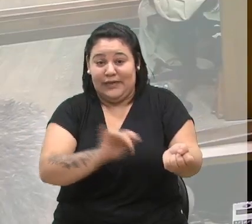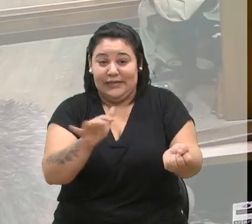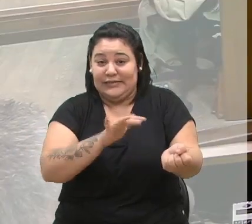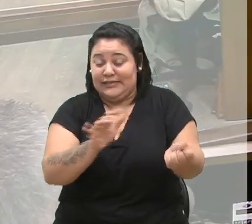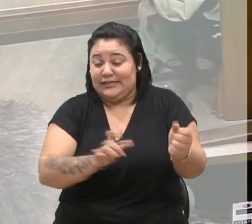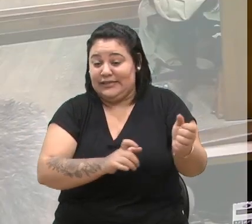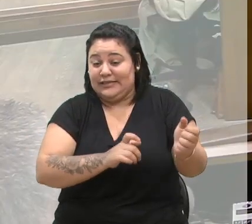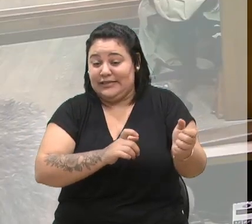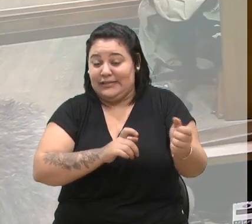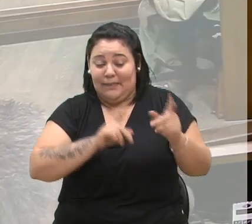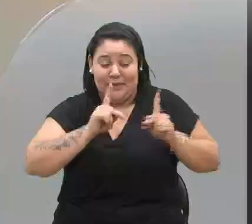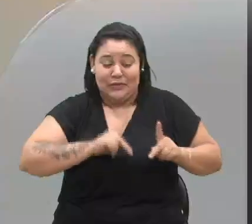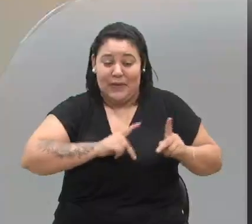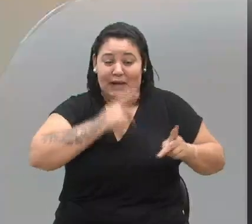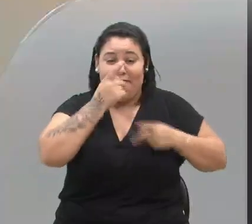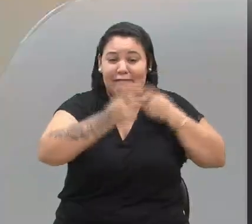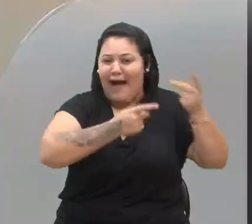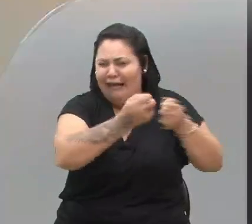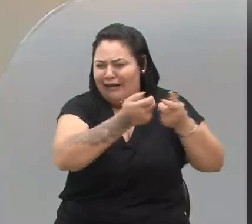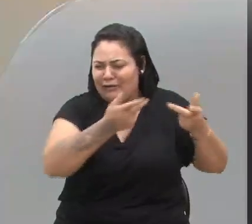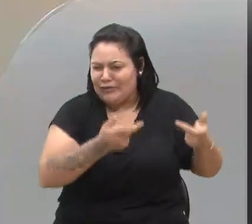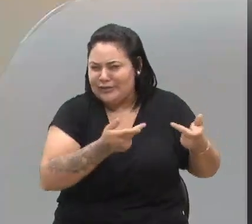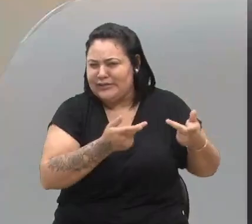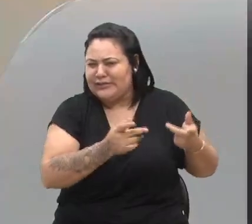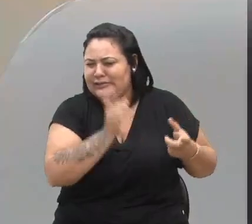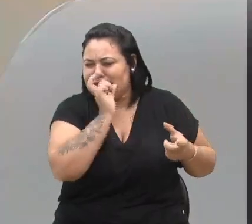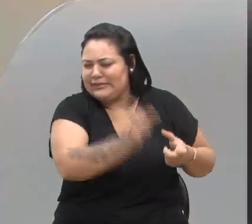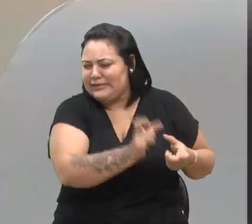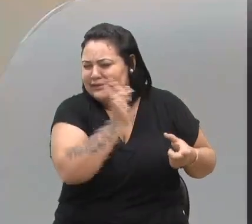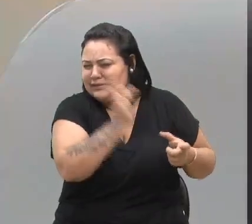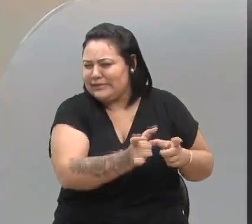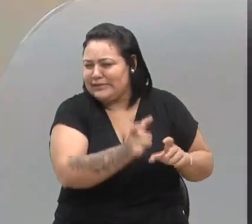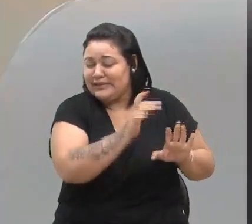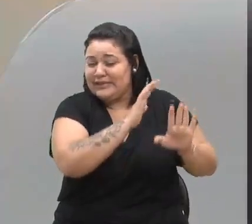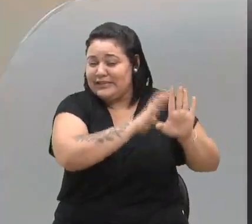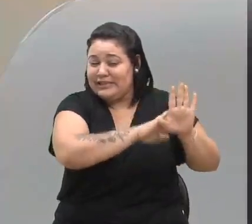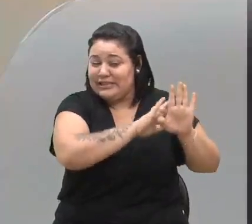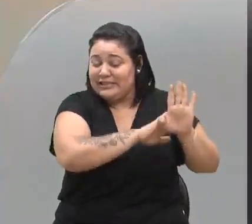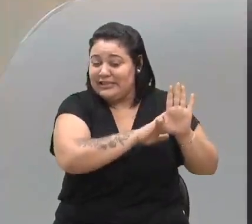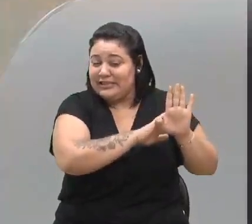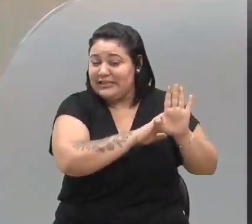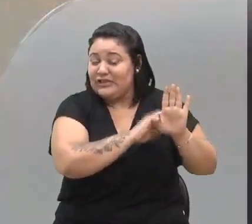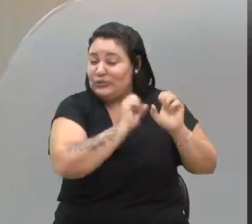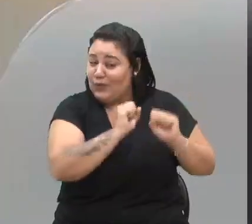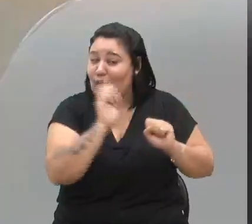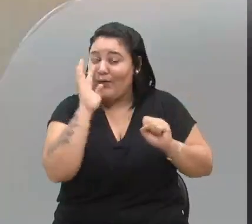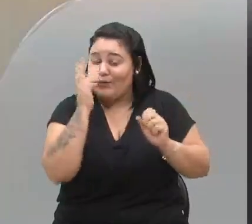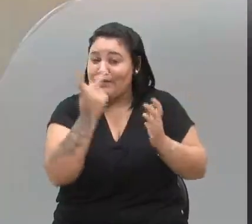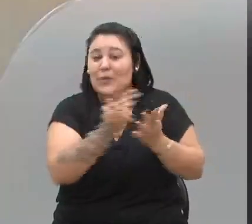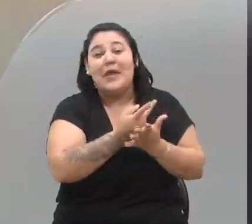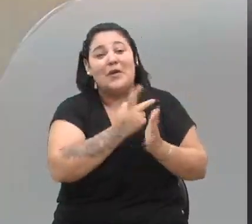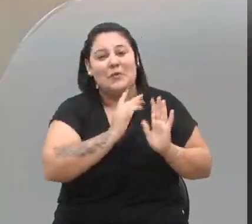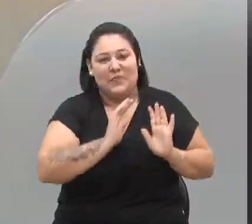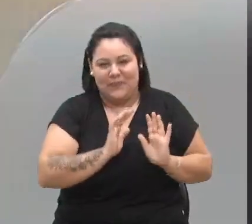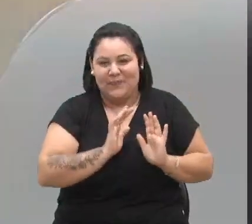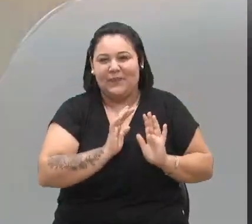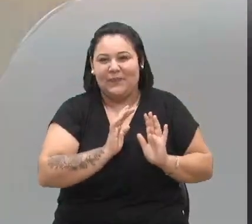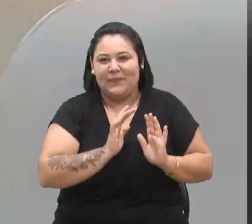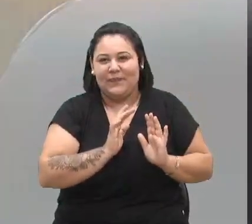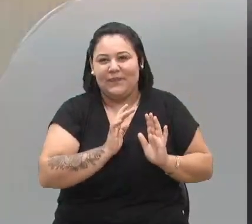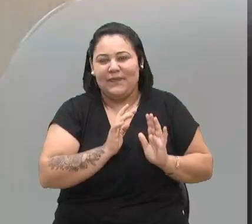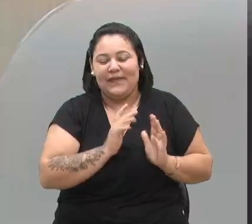desfere uma situação muito aferida ideologicamente, a gente comete esse tipo de situação.